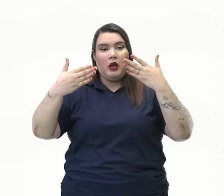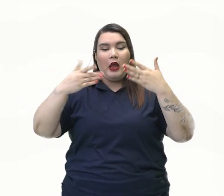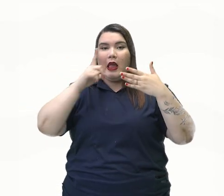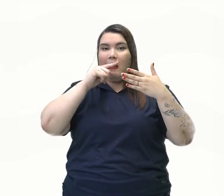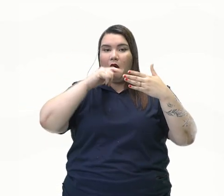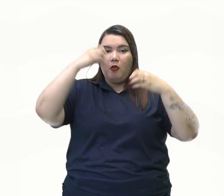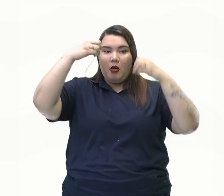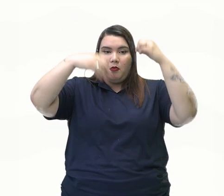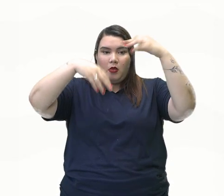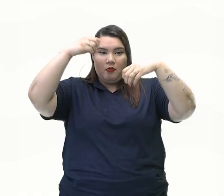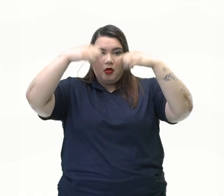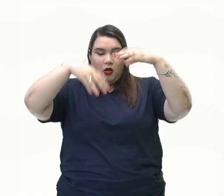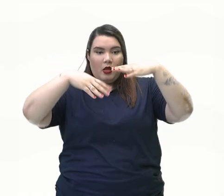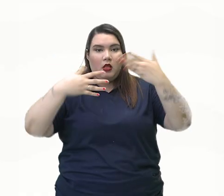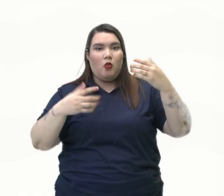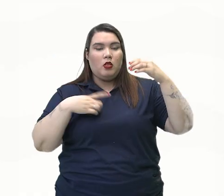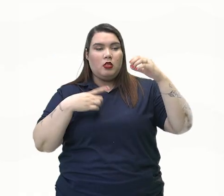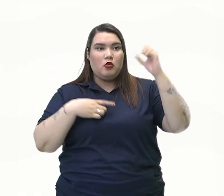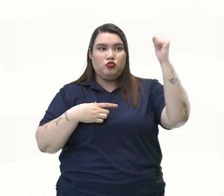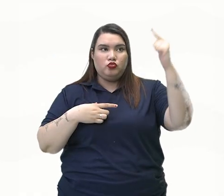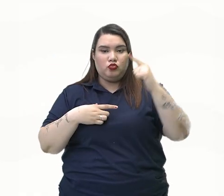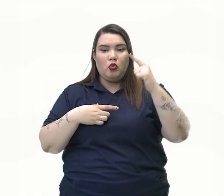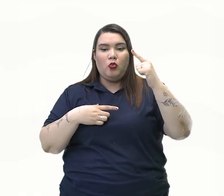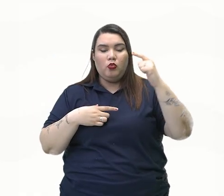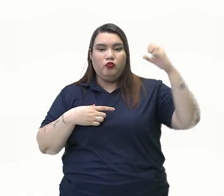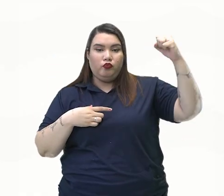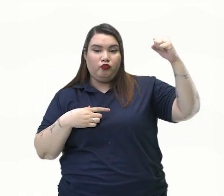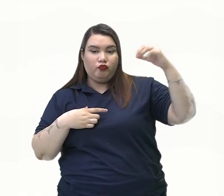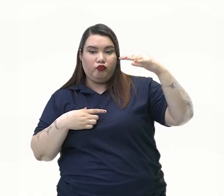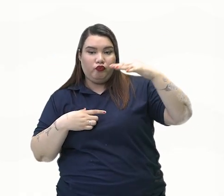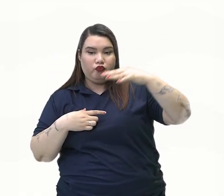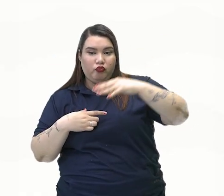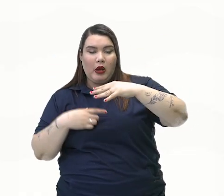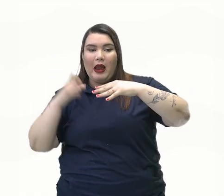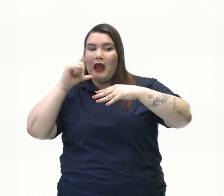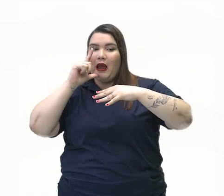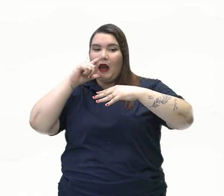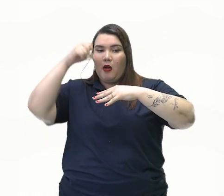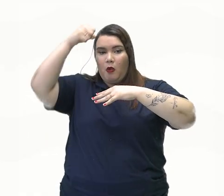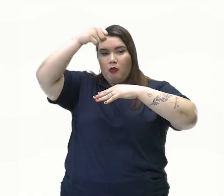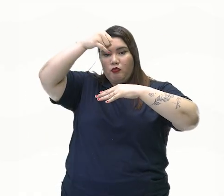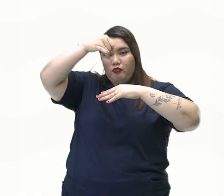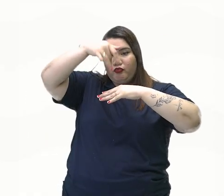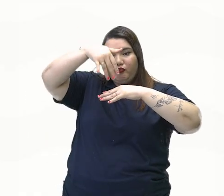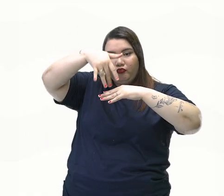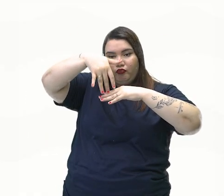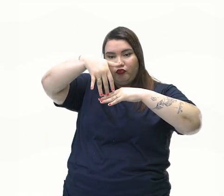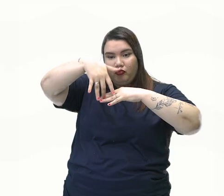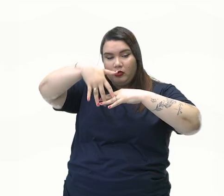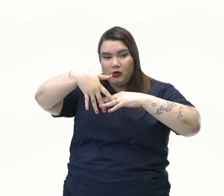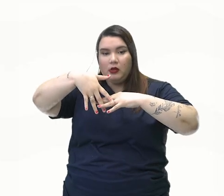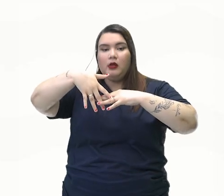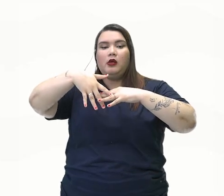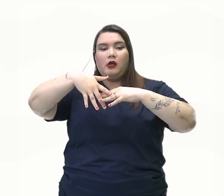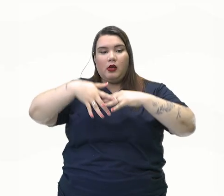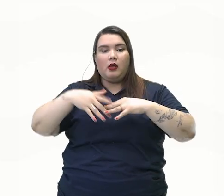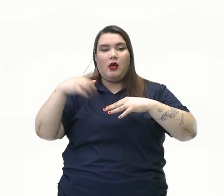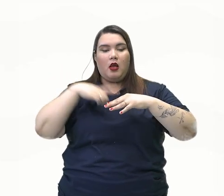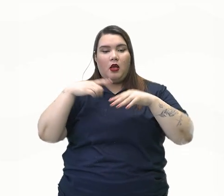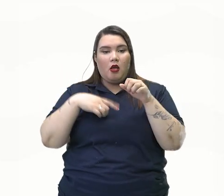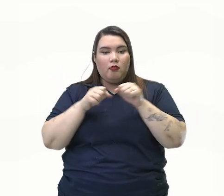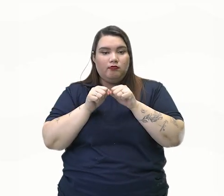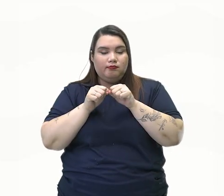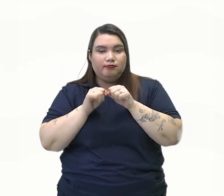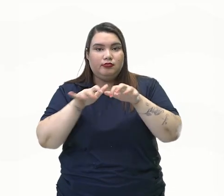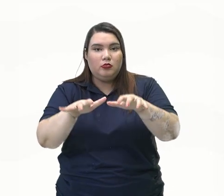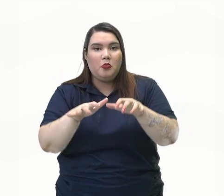chuva, as gotículas de água funcionam como os prismas. A luz